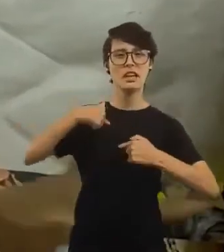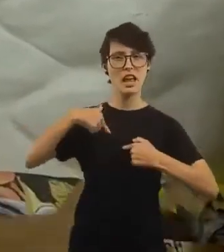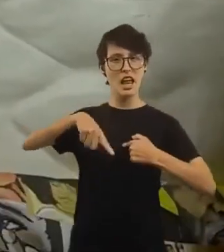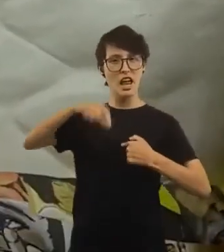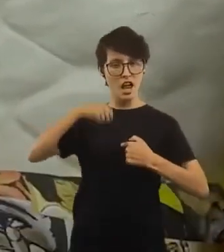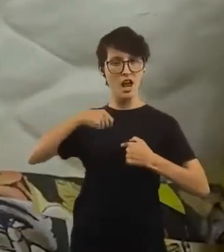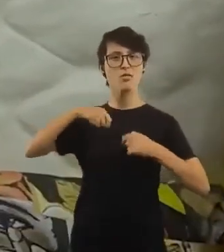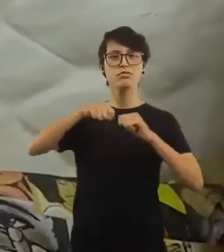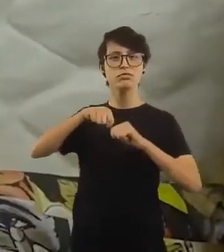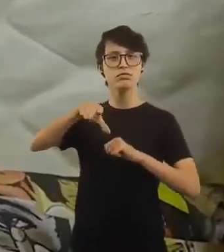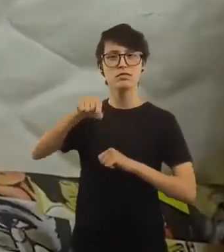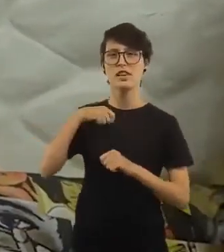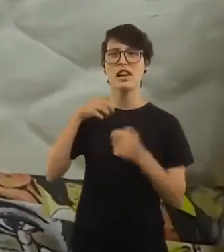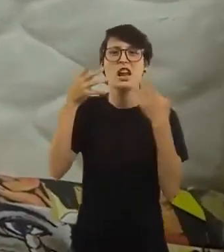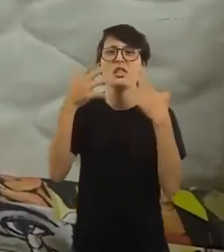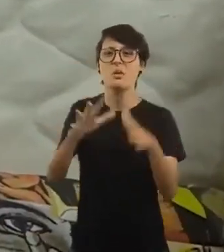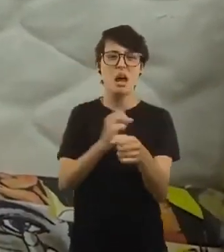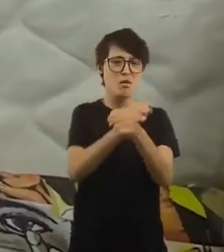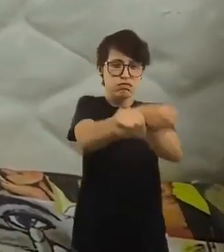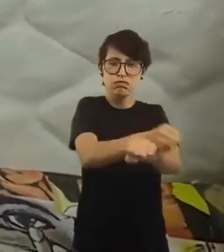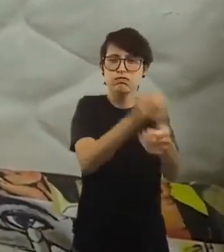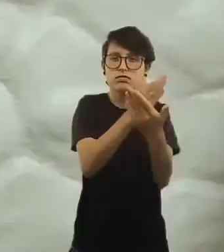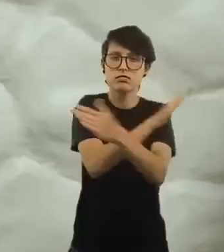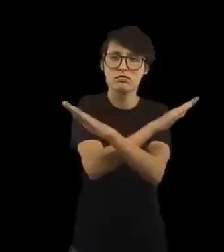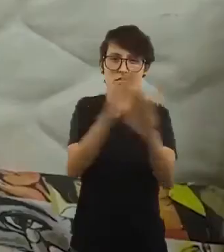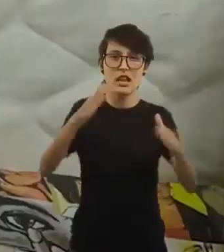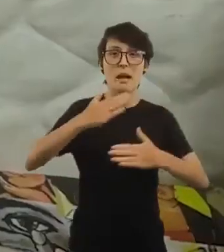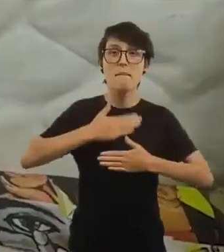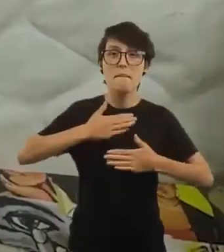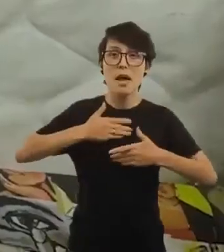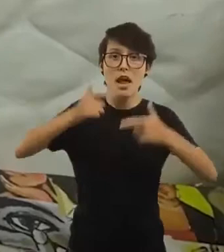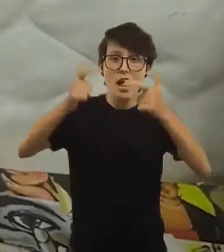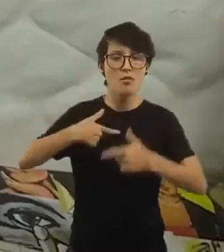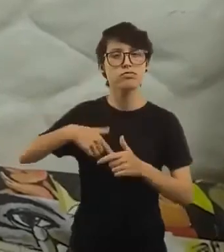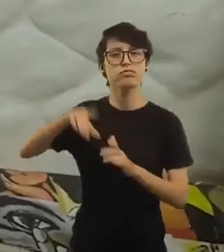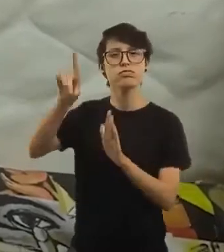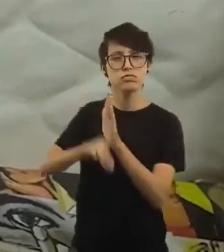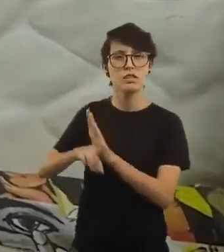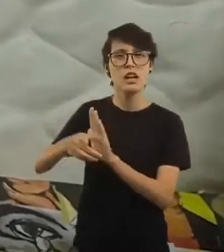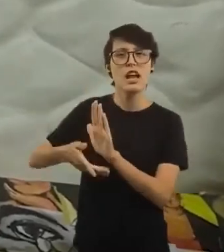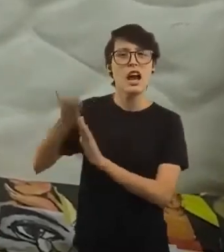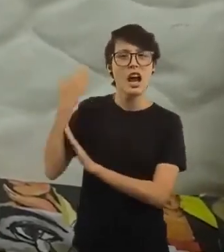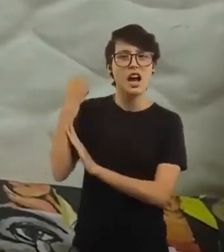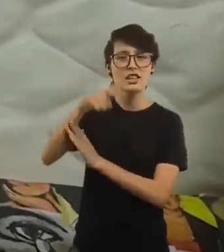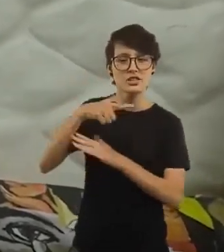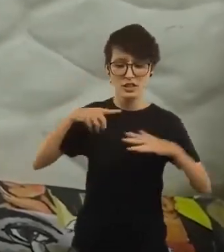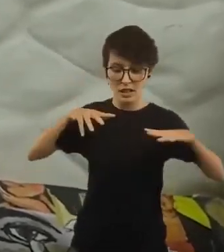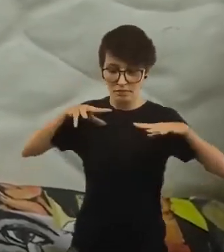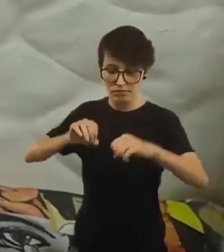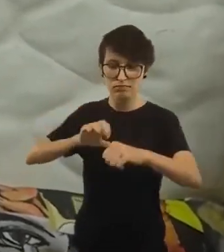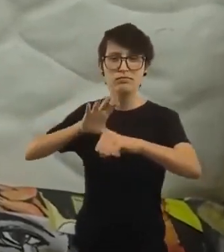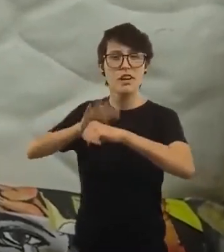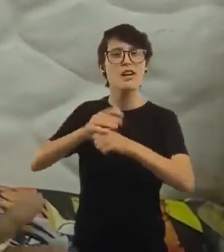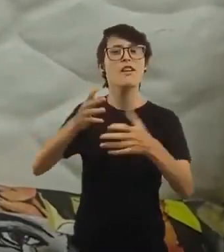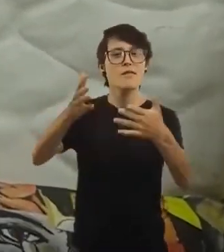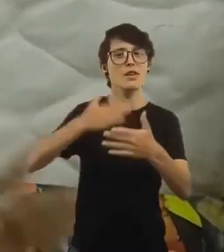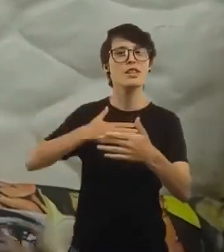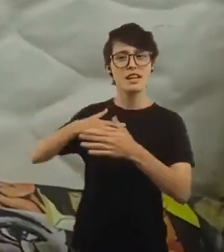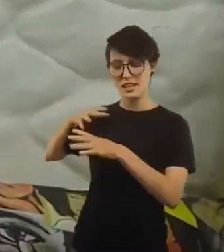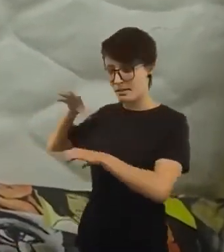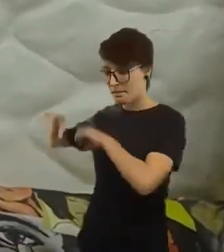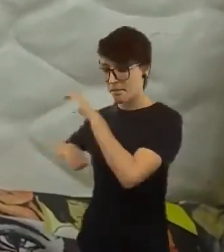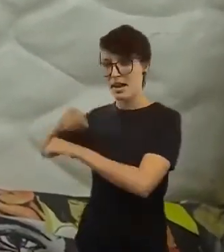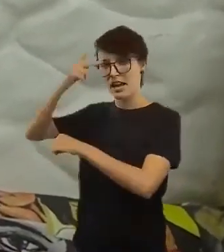sem chibata levar. Esse lugar é meu por direito. Antes das terras que tu fez questão dos meus ancestrais arrancar. Vou